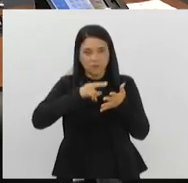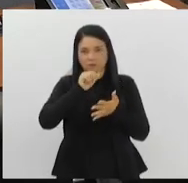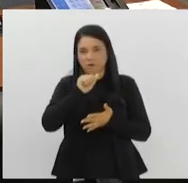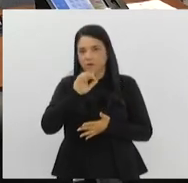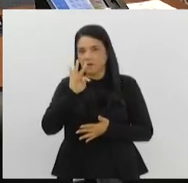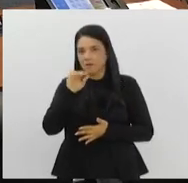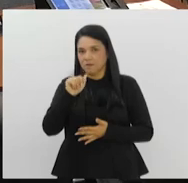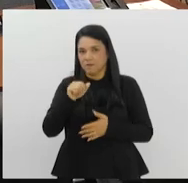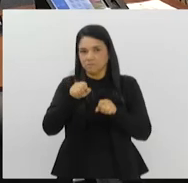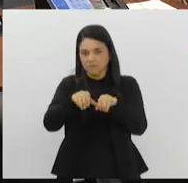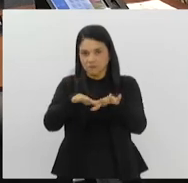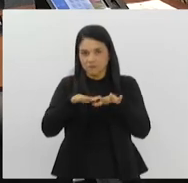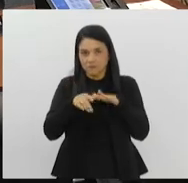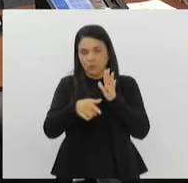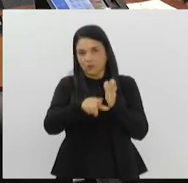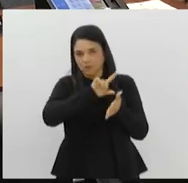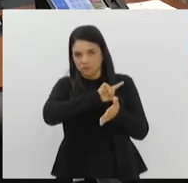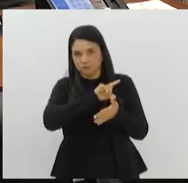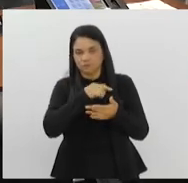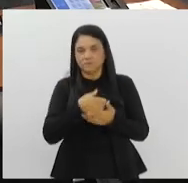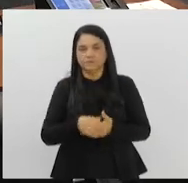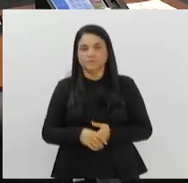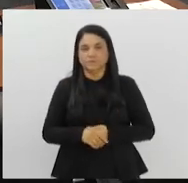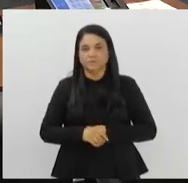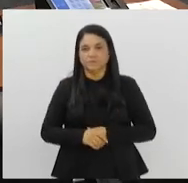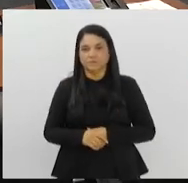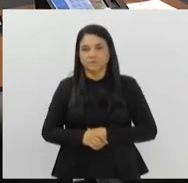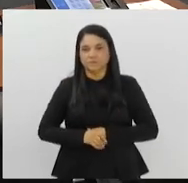da sessão anterior.